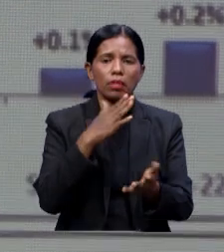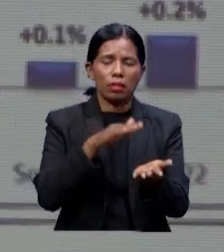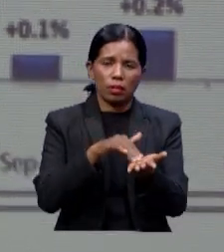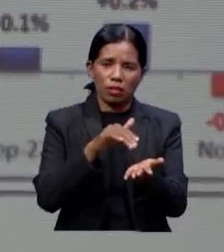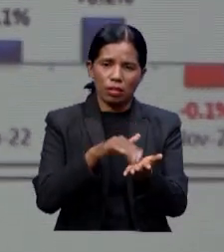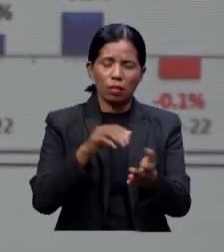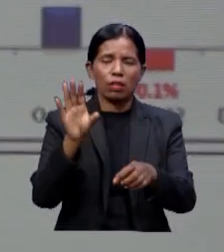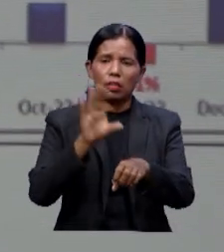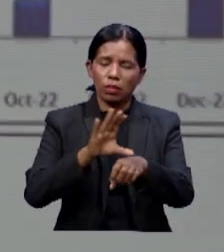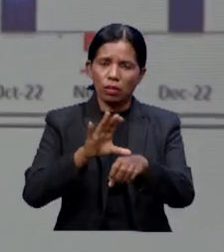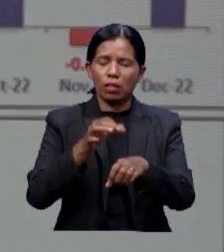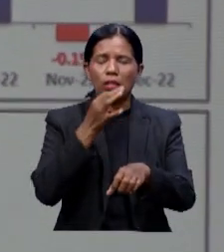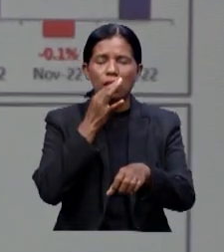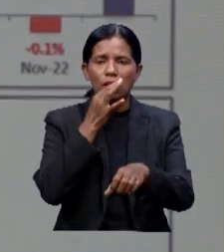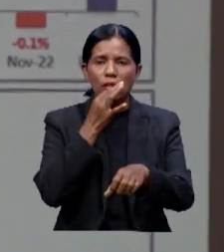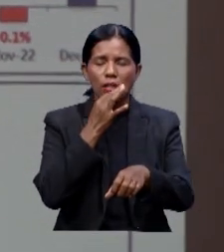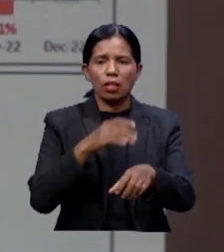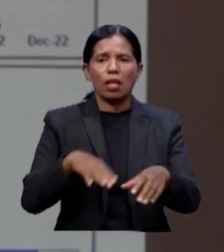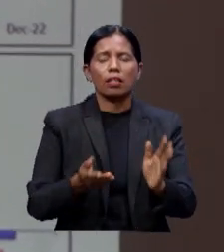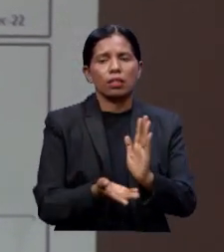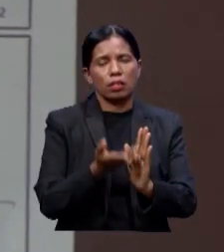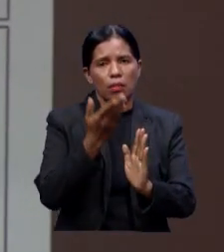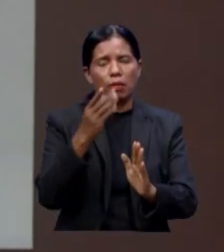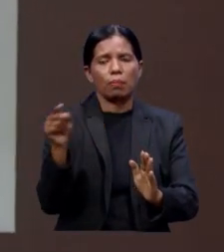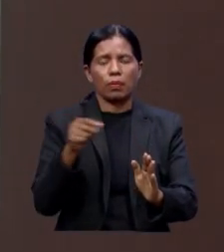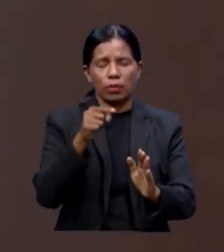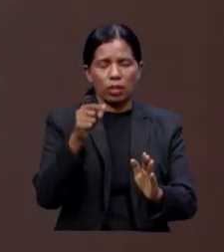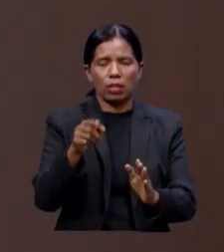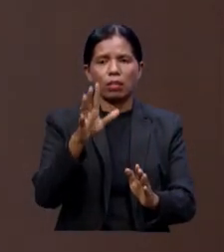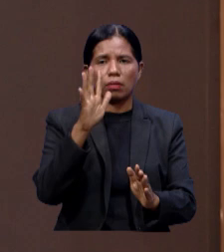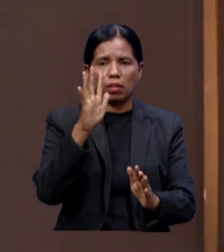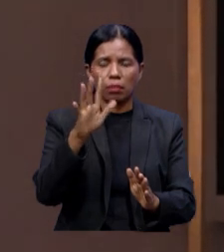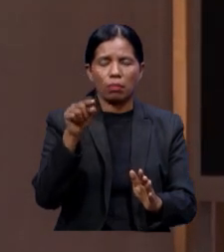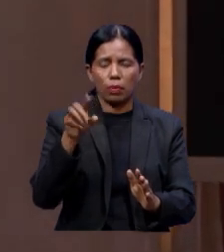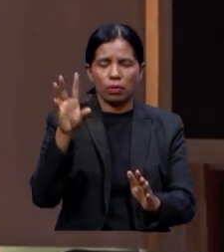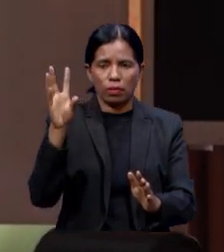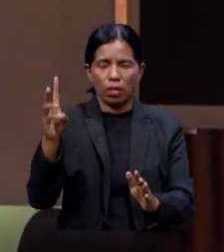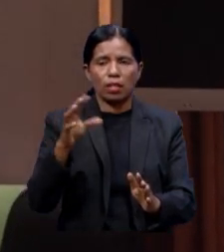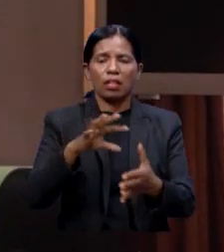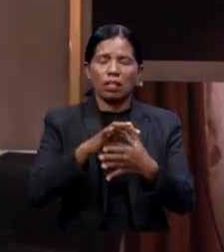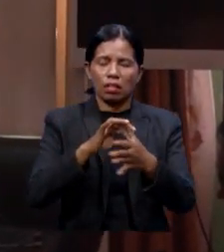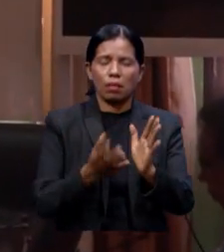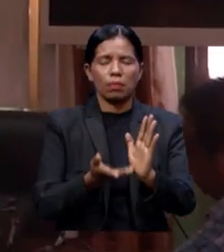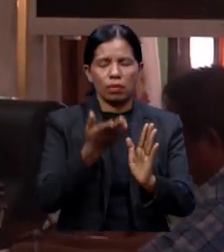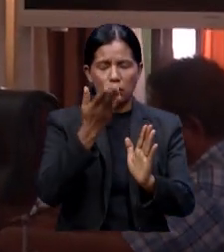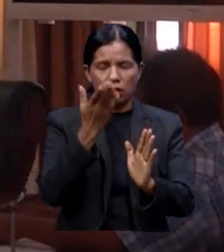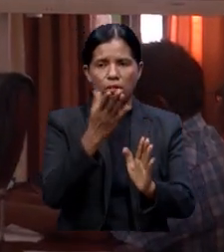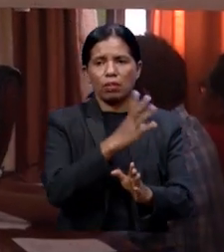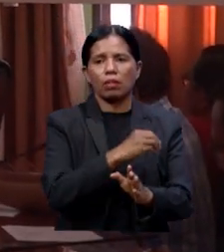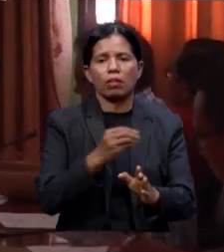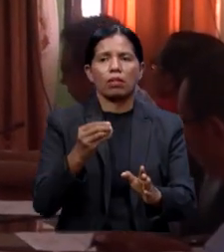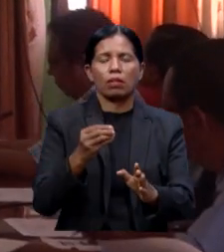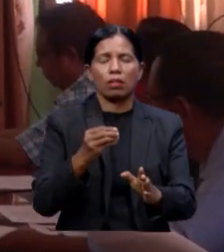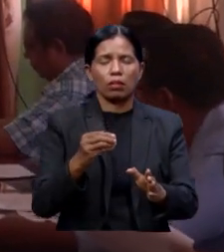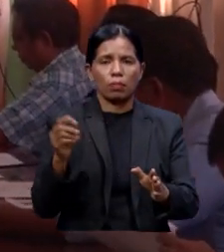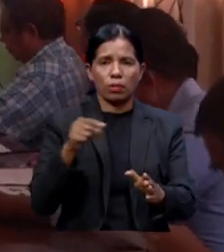chocolate no RAHAN midar sai por cento lima ponto rato, naan sai por cento rato ponto rato, mina no bokur sai por cento lima